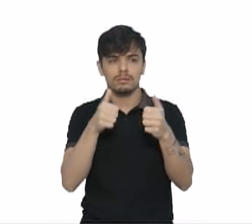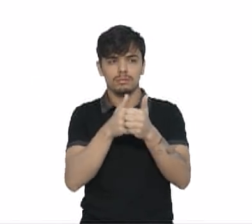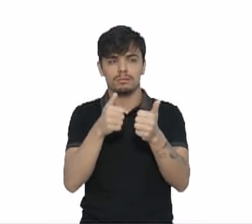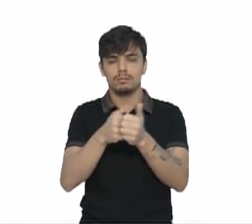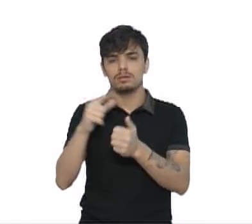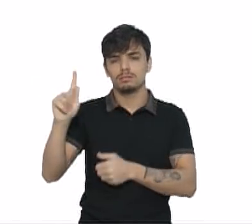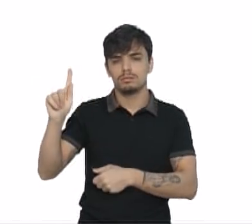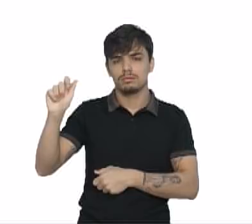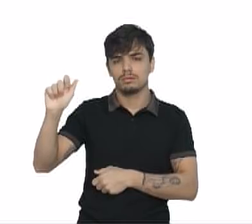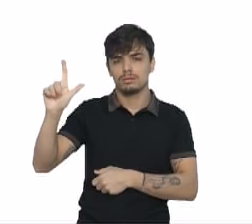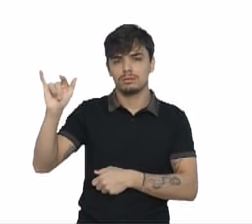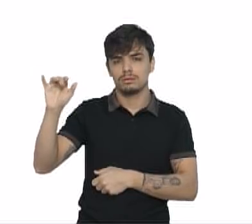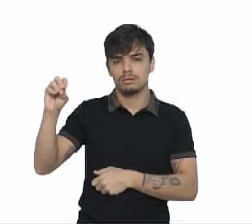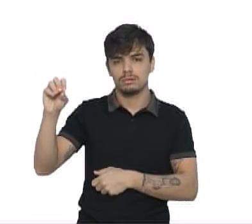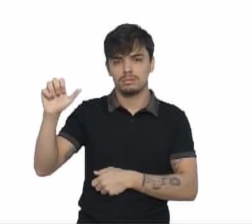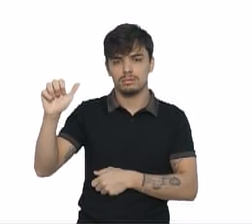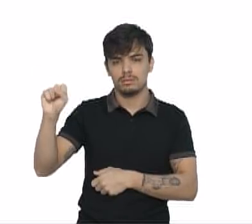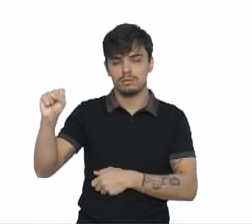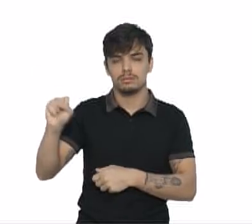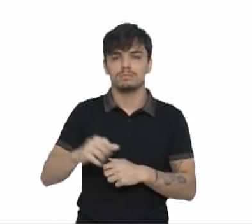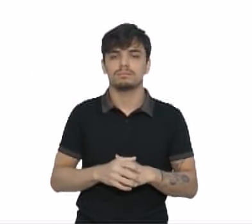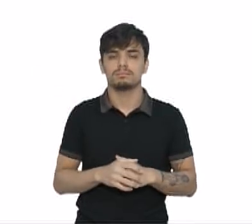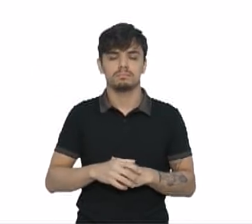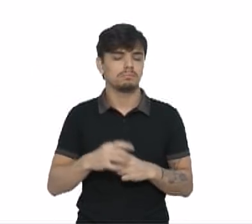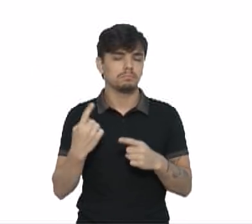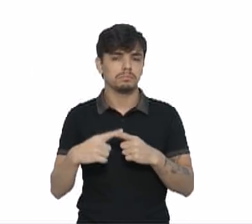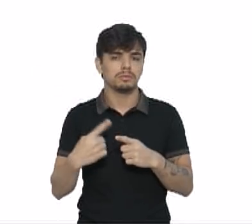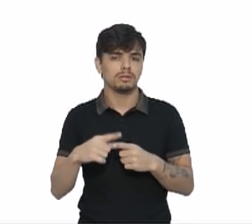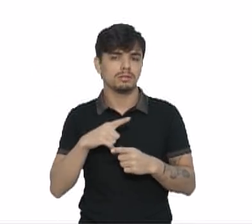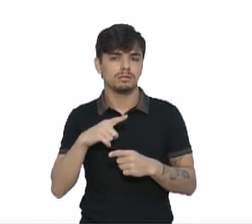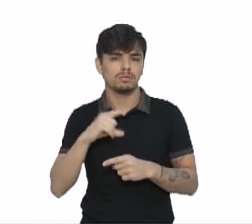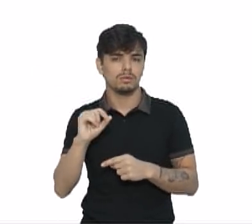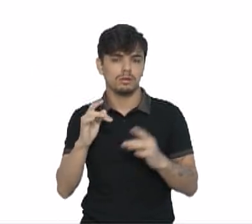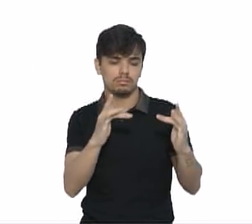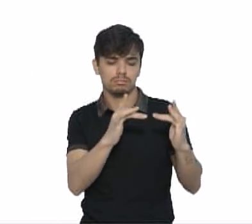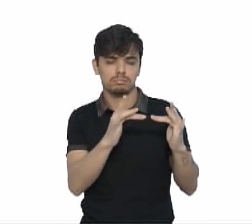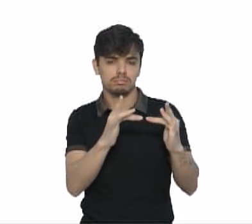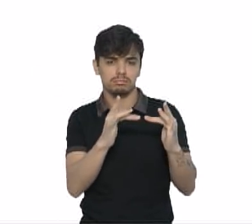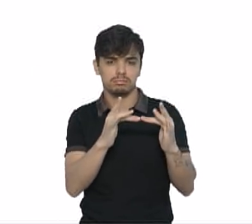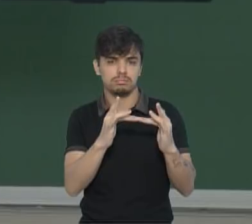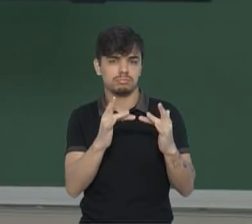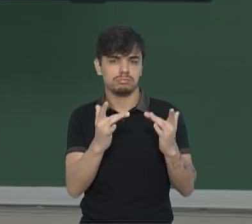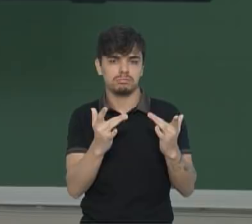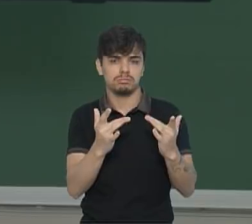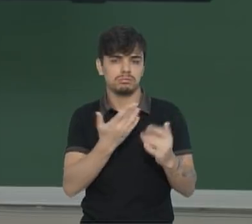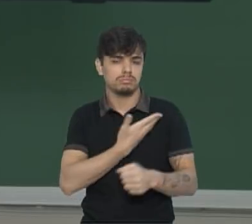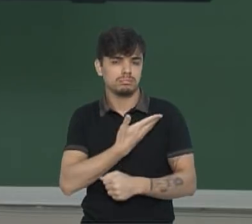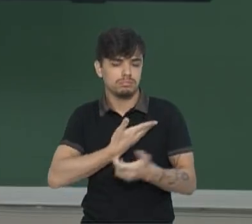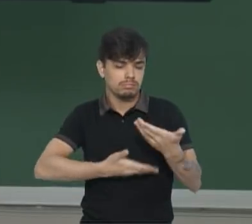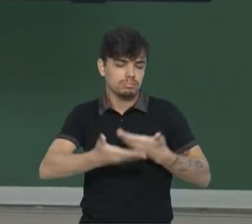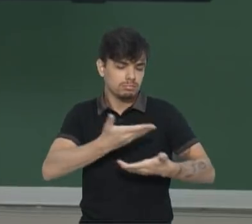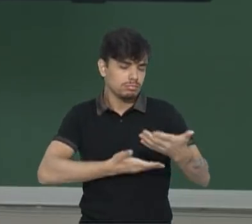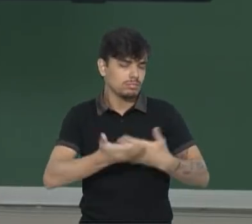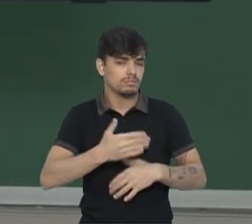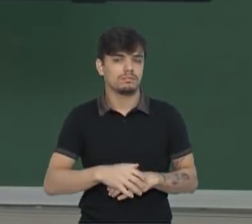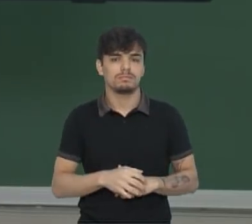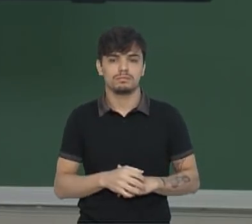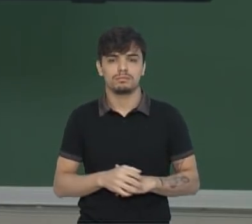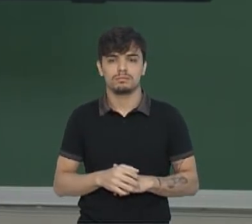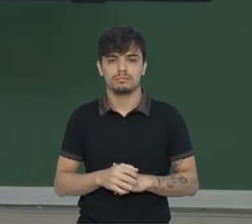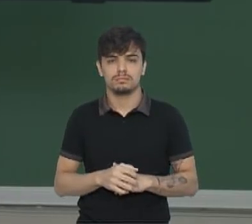tribos germânicas. Tá? Por quê? Porque eles tinham até um certo contato amigável entre esses grupos. Tá?